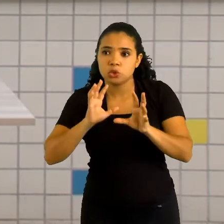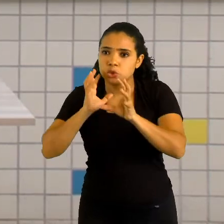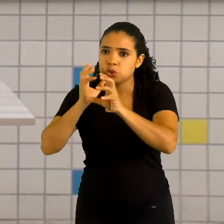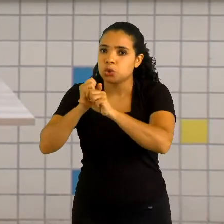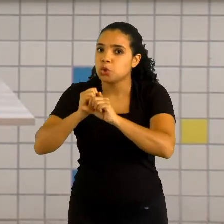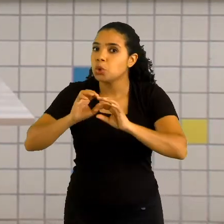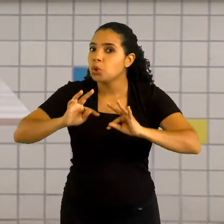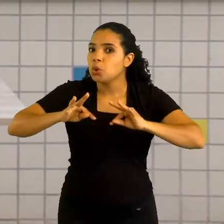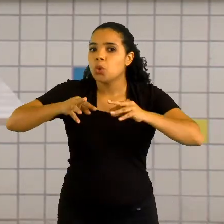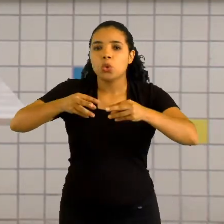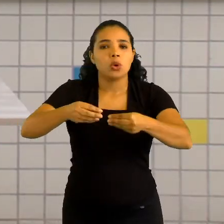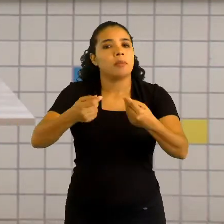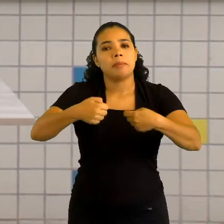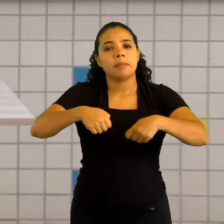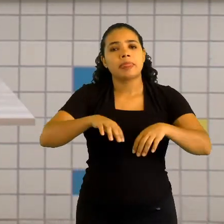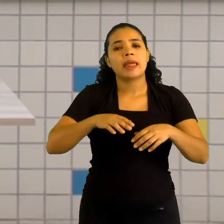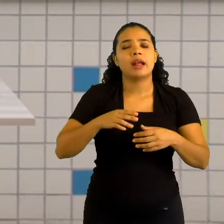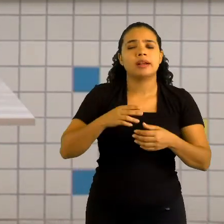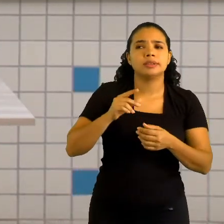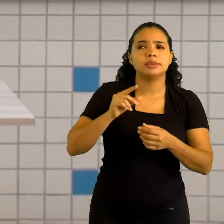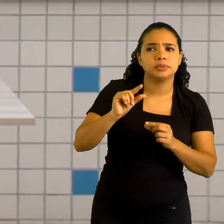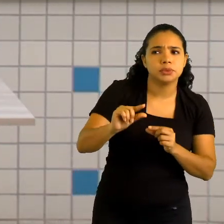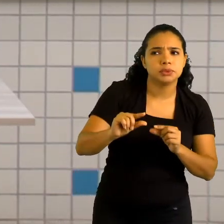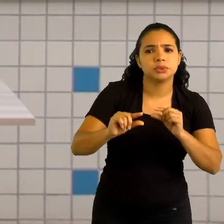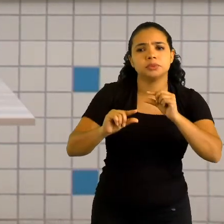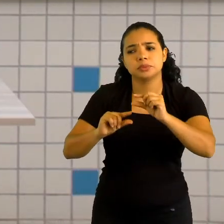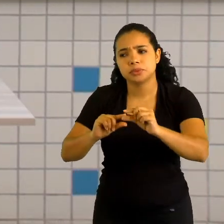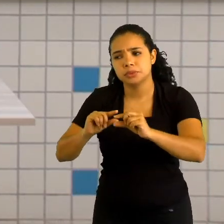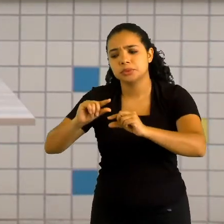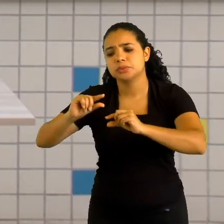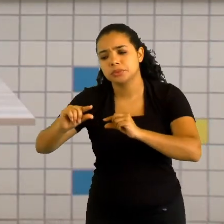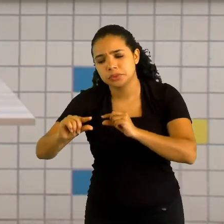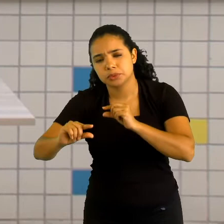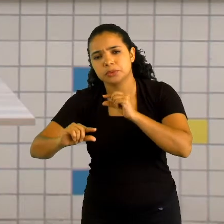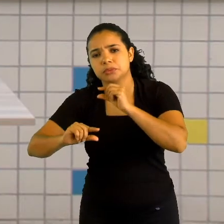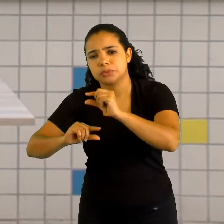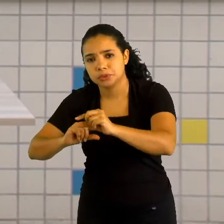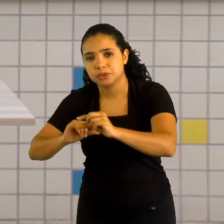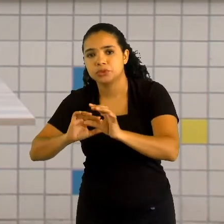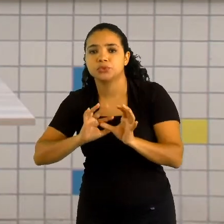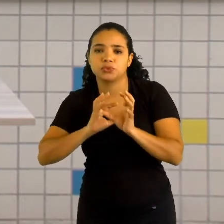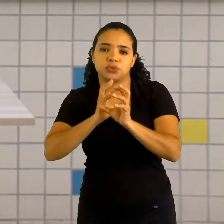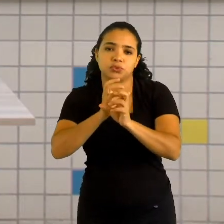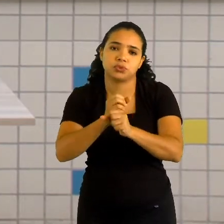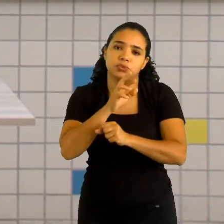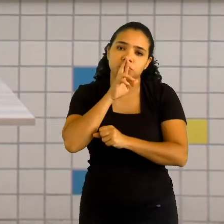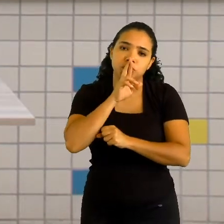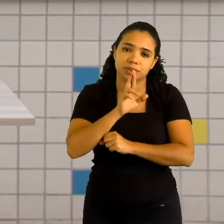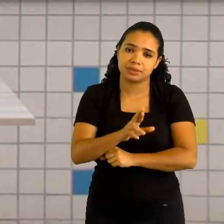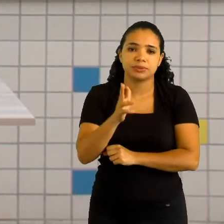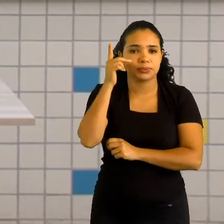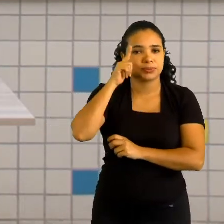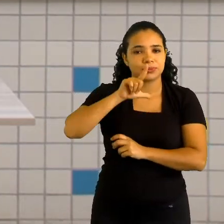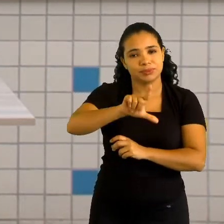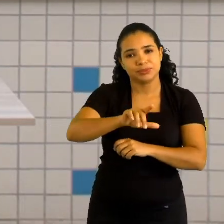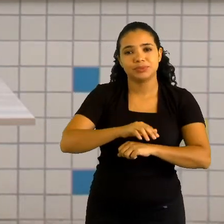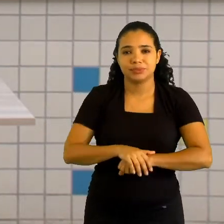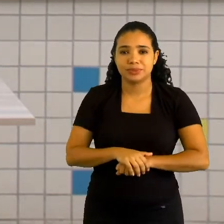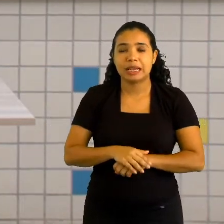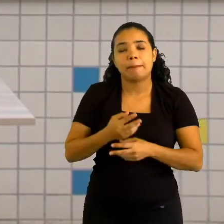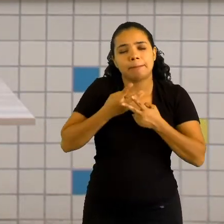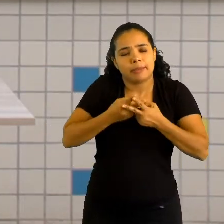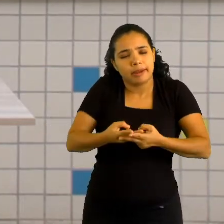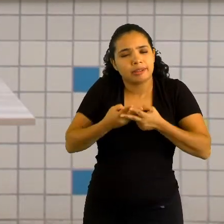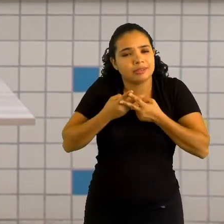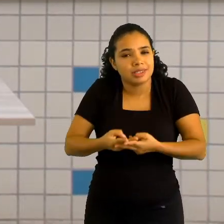de uma vez, né? A gente pode somar de fato por fato, de 1 por 1, e assim a gente vai conseguir chegar ao resultado. É só ter paciência,